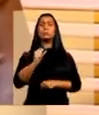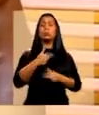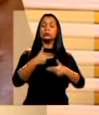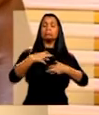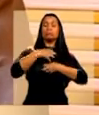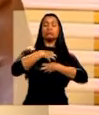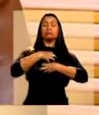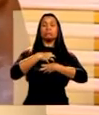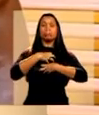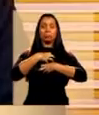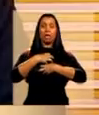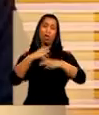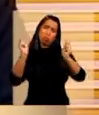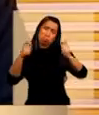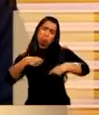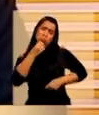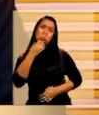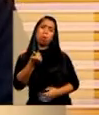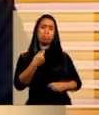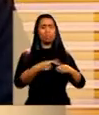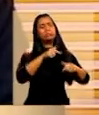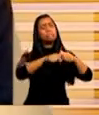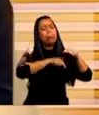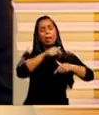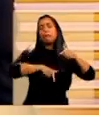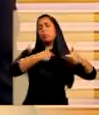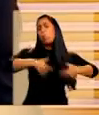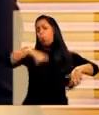essa compensação como, ah, eu mereço. Sim. Então